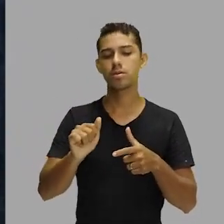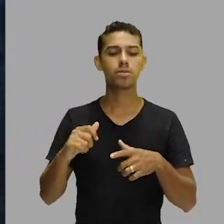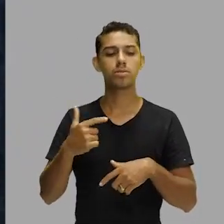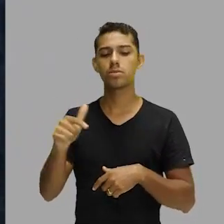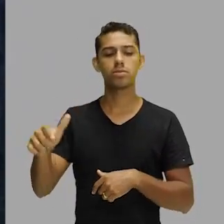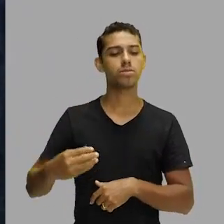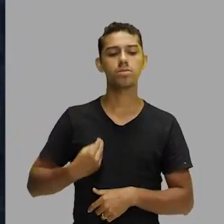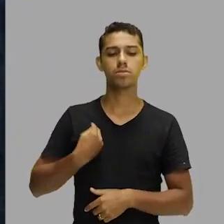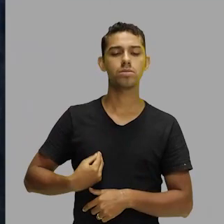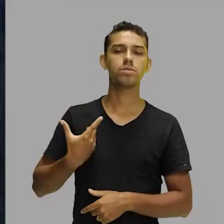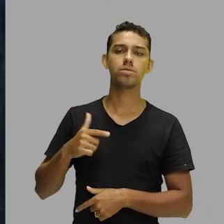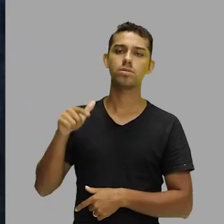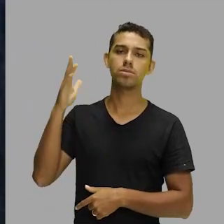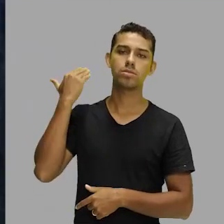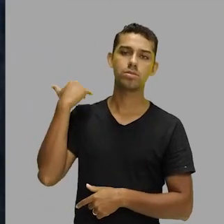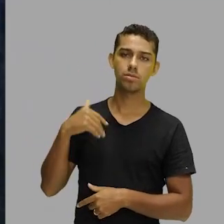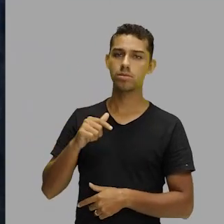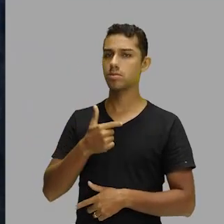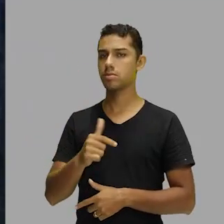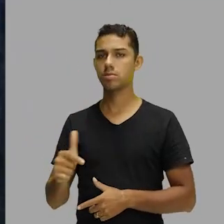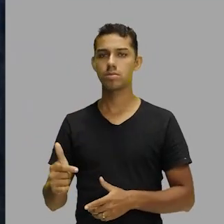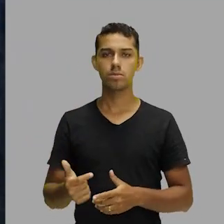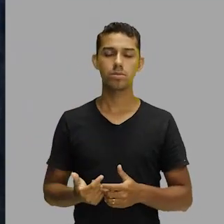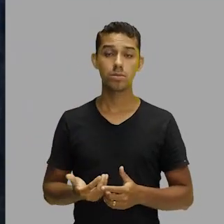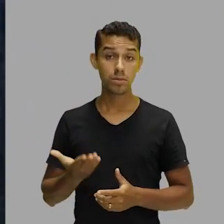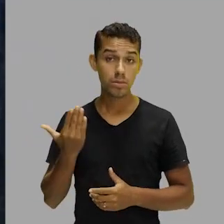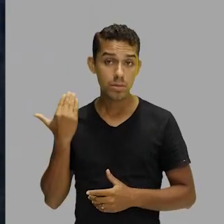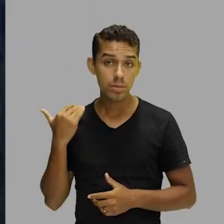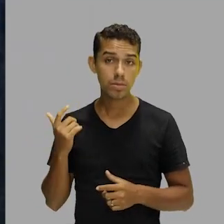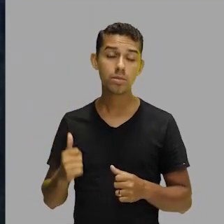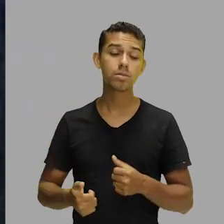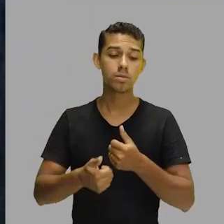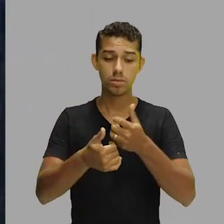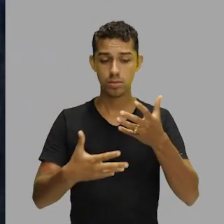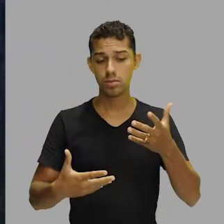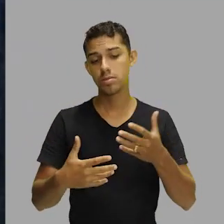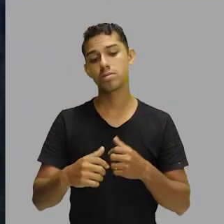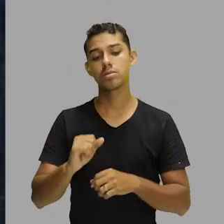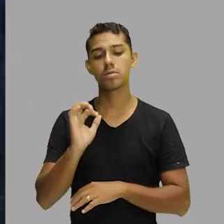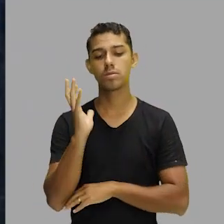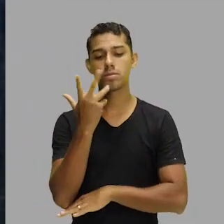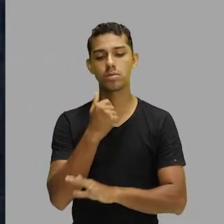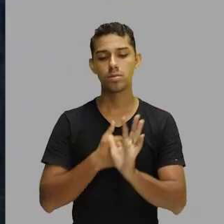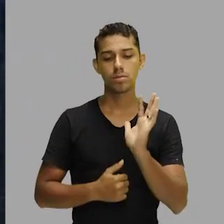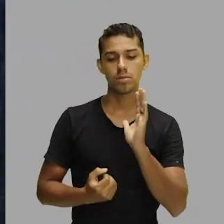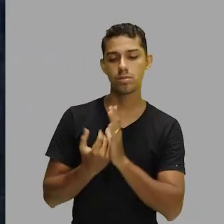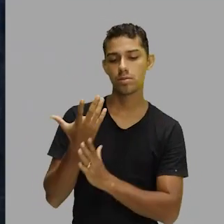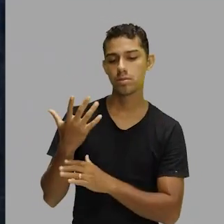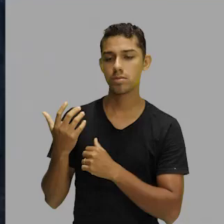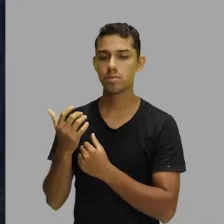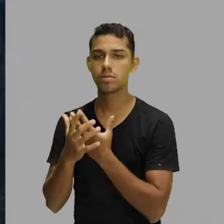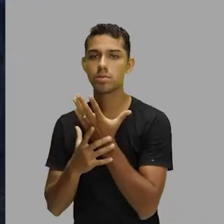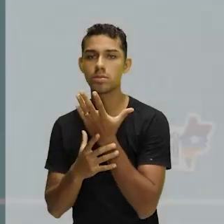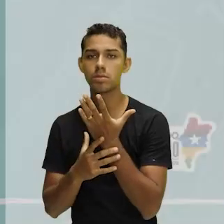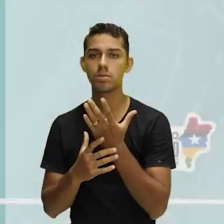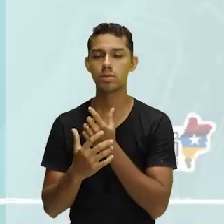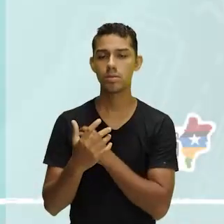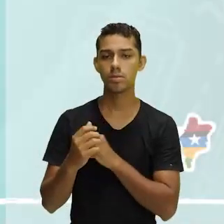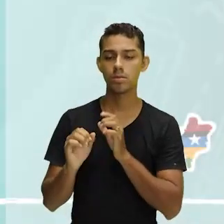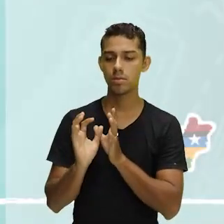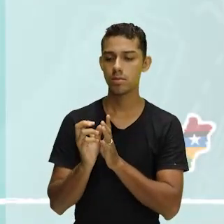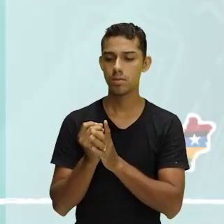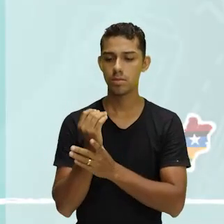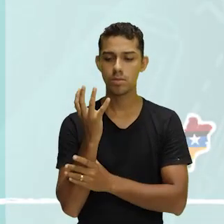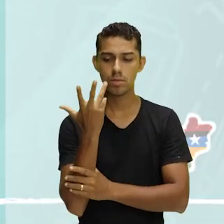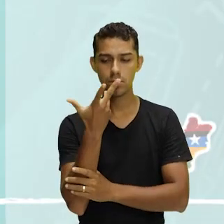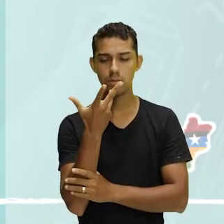reino Monera, né? Na verdade, esses indivíduos eram classificados como plantas, reino vegetal. Então,